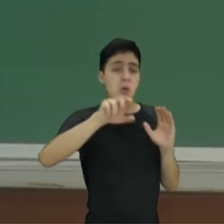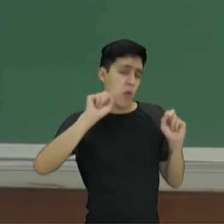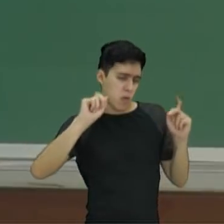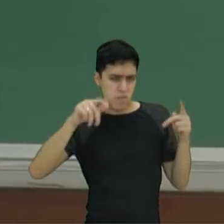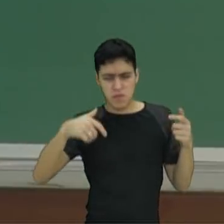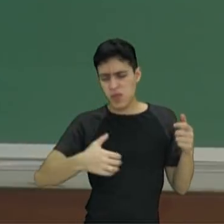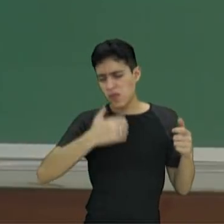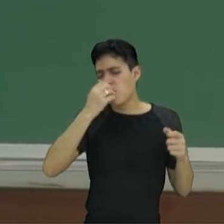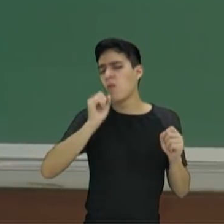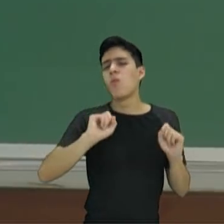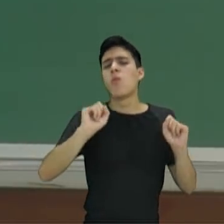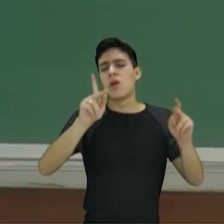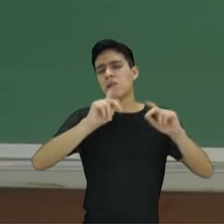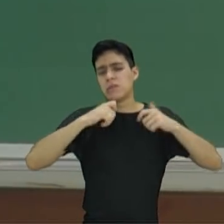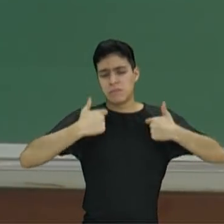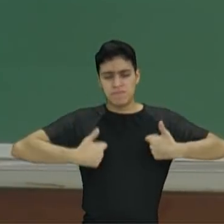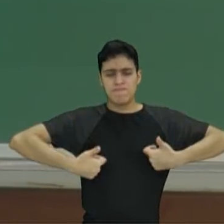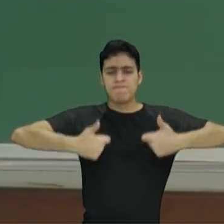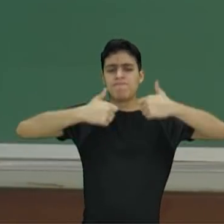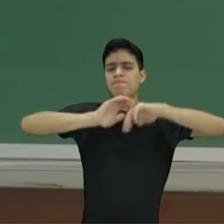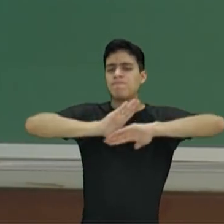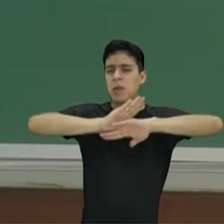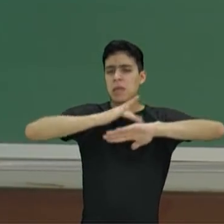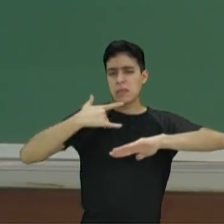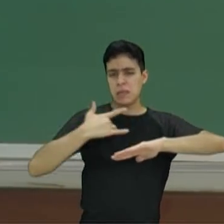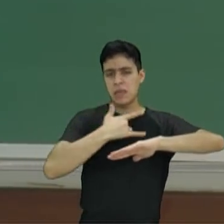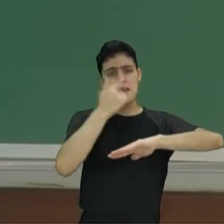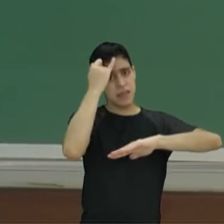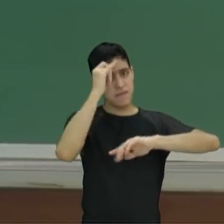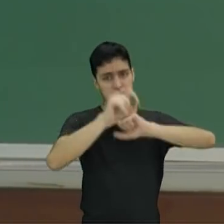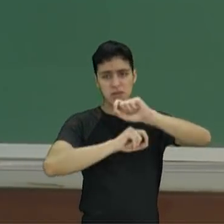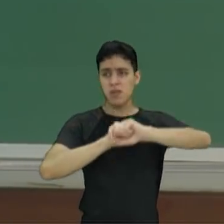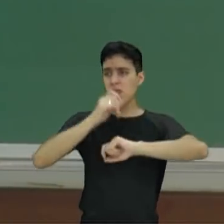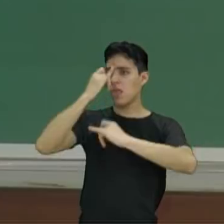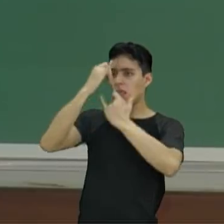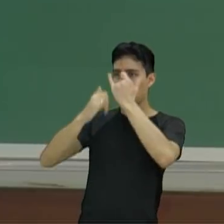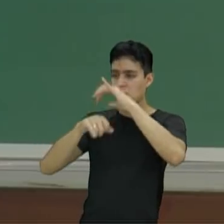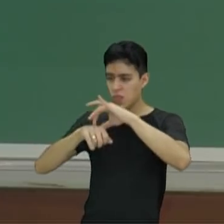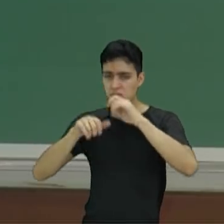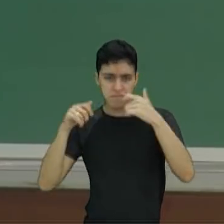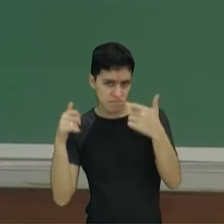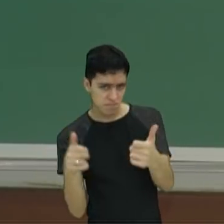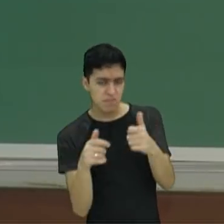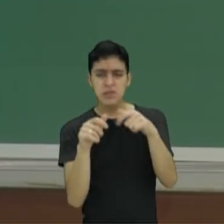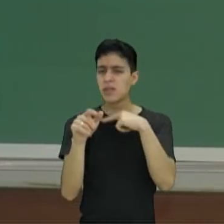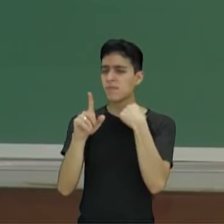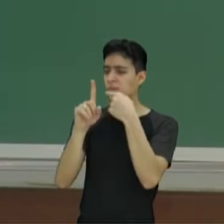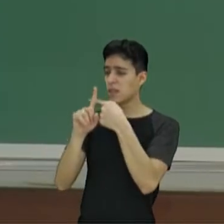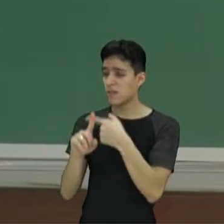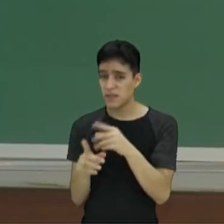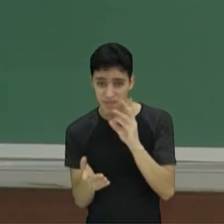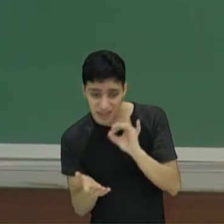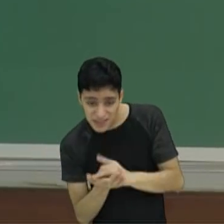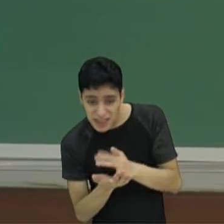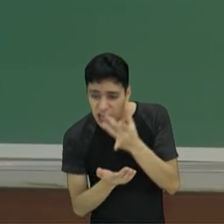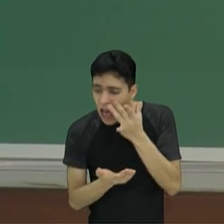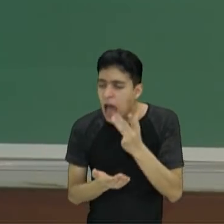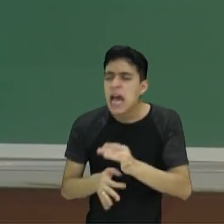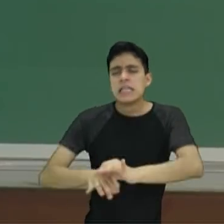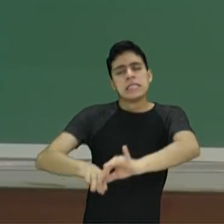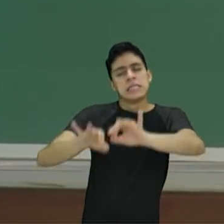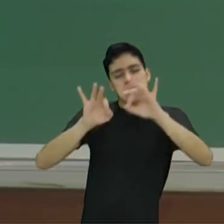traz benefícios, ela previne algumas doenças? Sim, ela traz benefícios e previne doenças. Mas não há uma